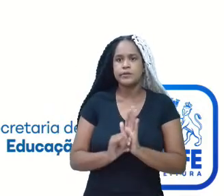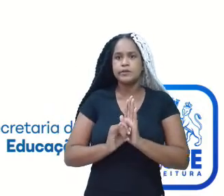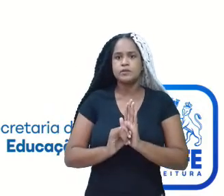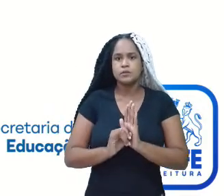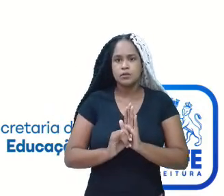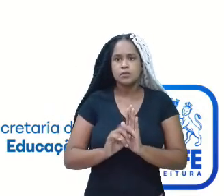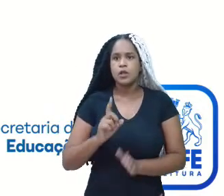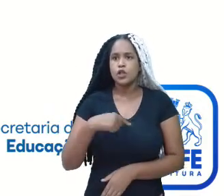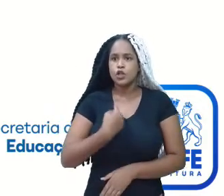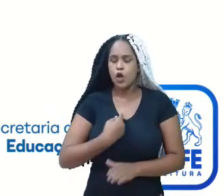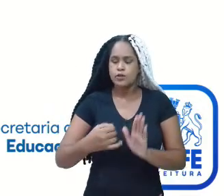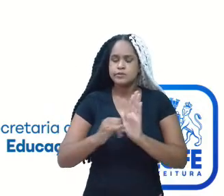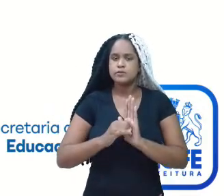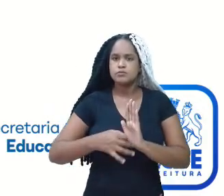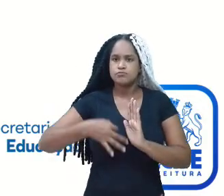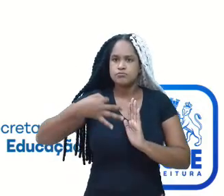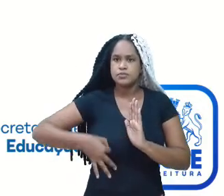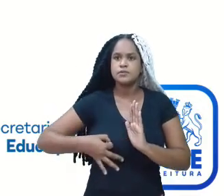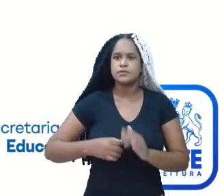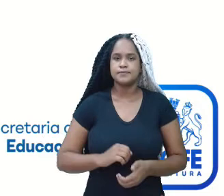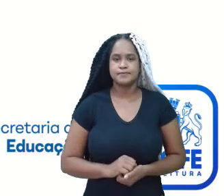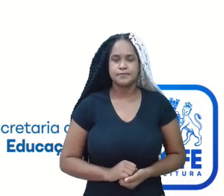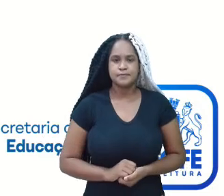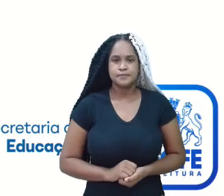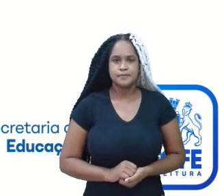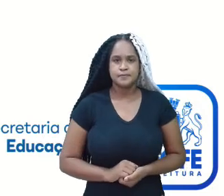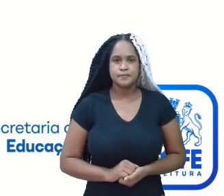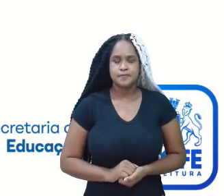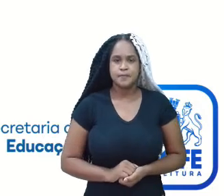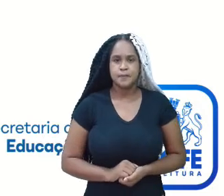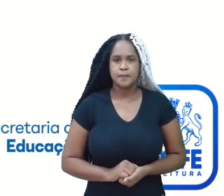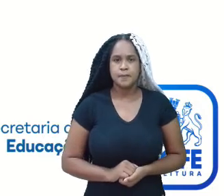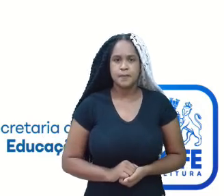de identidade ativo dentro da sociedade.